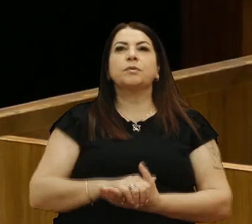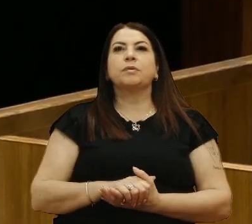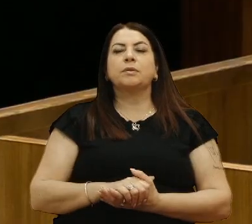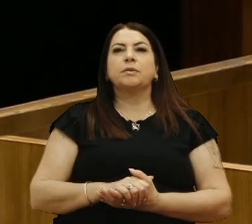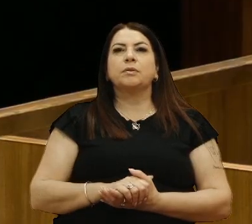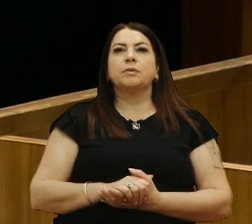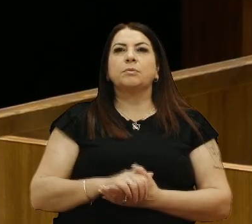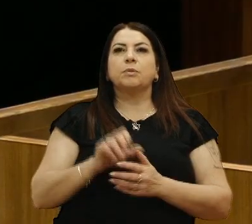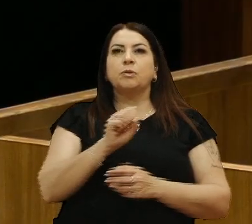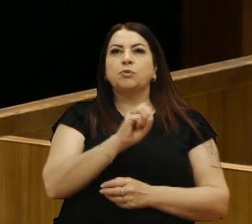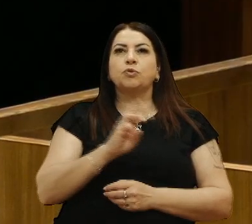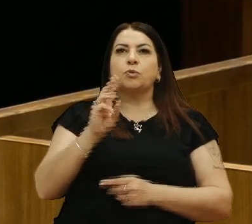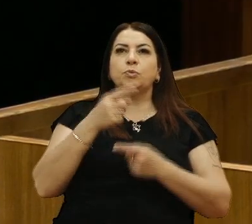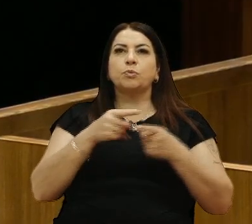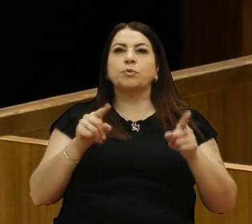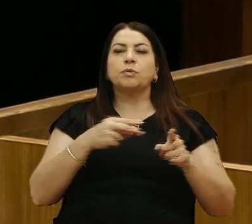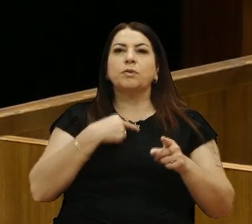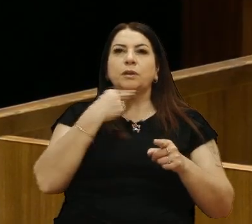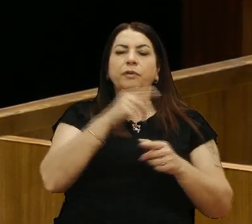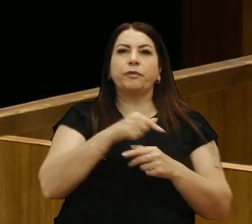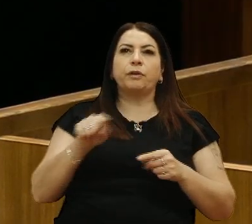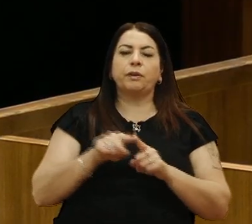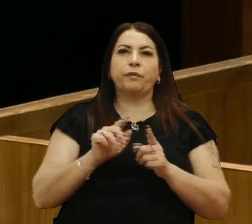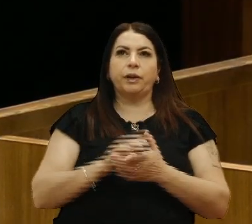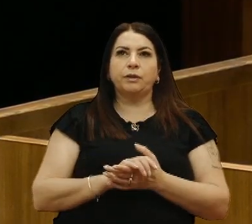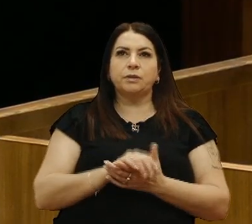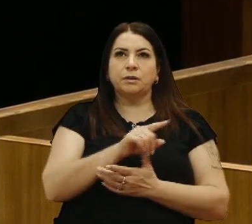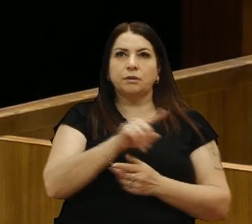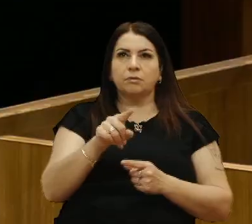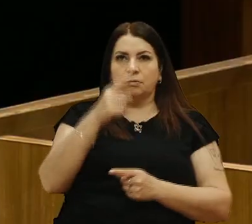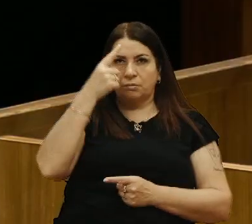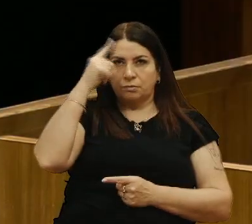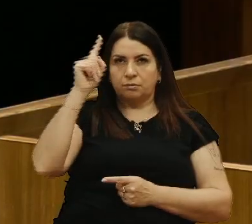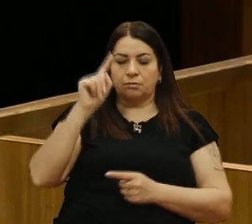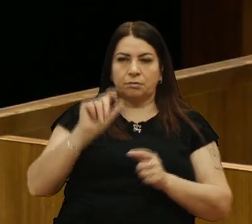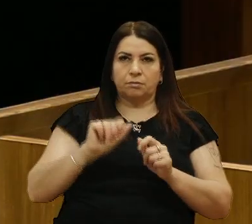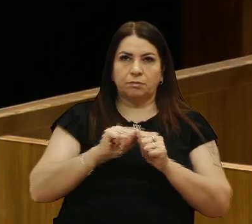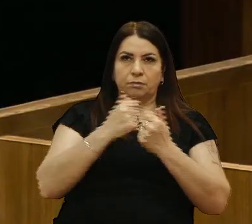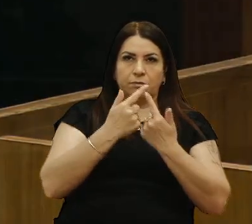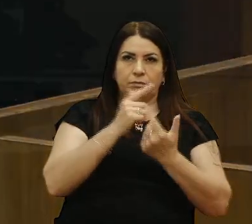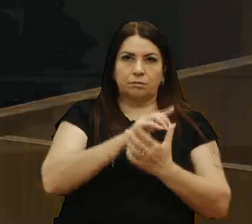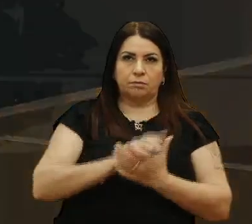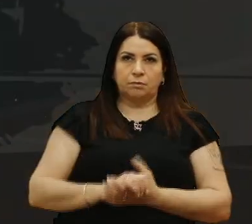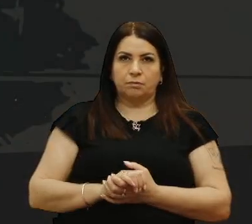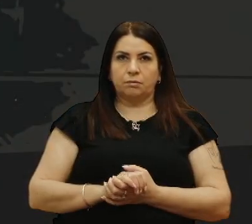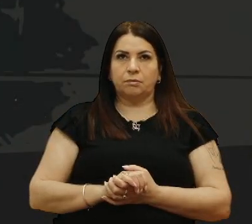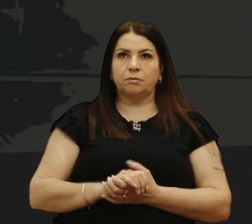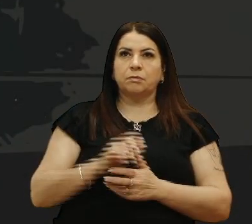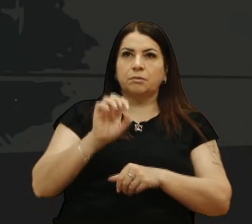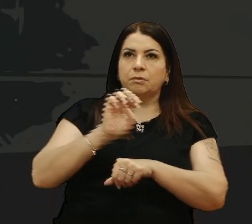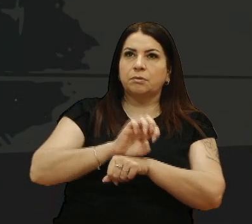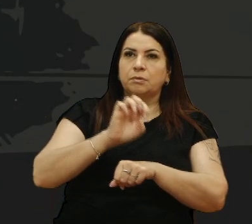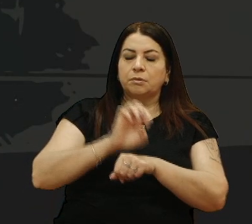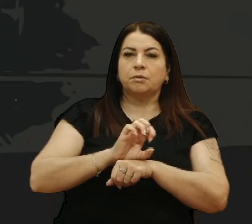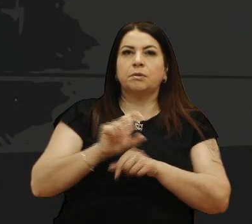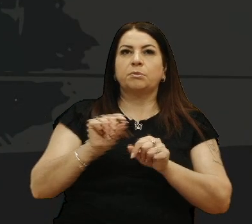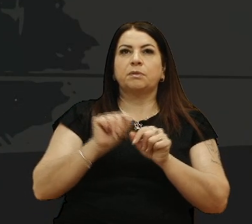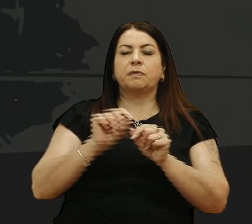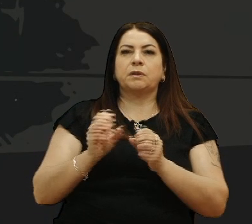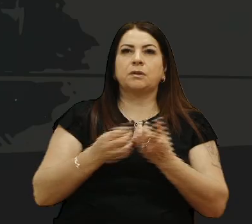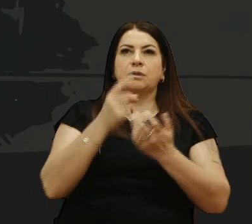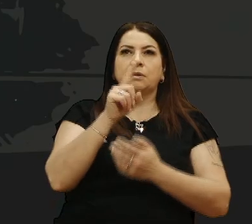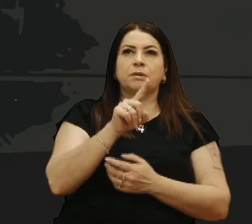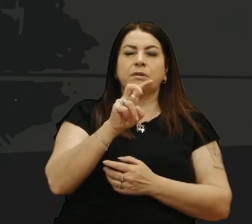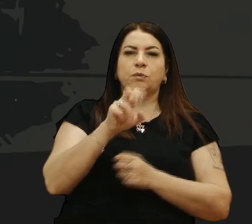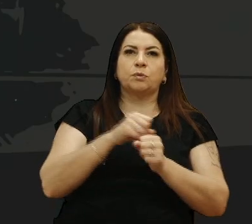para o espetáculo Música e Vozes, uma iniciativa da Assembleia Legislativa do nosso Estado para celebrar os